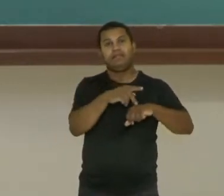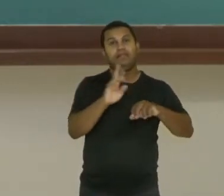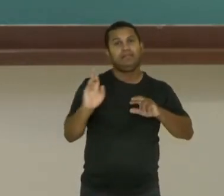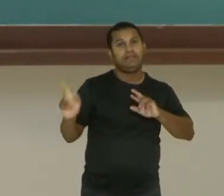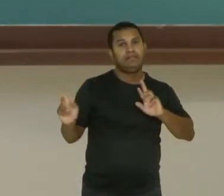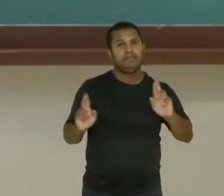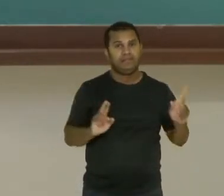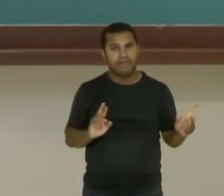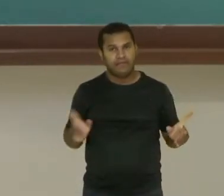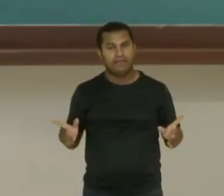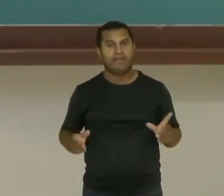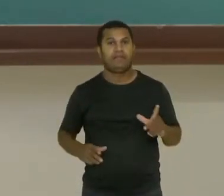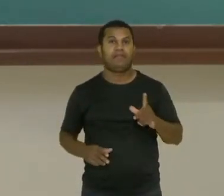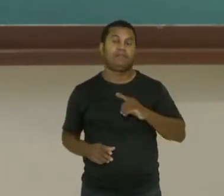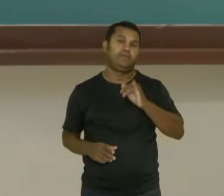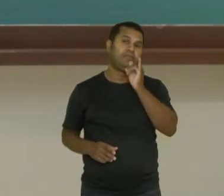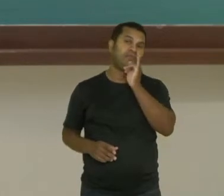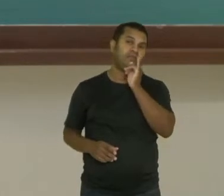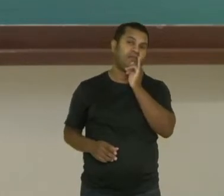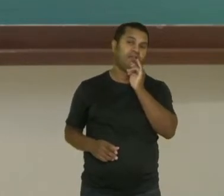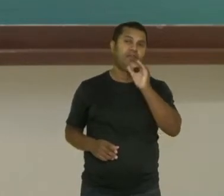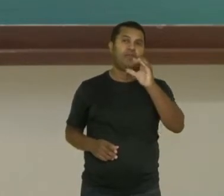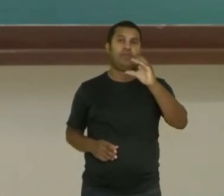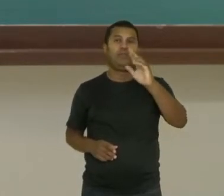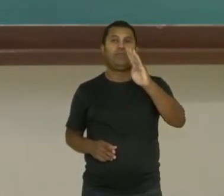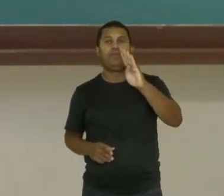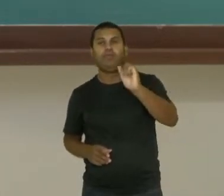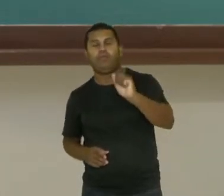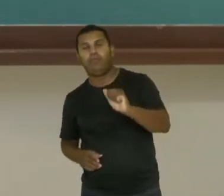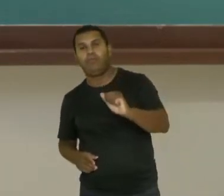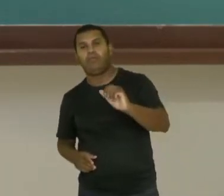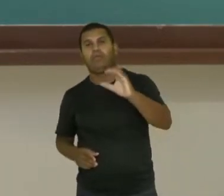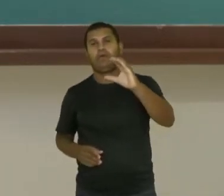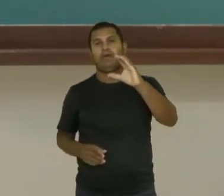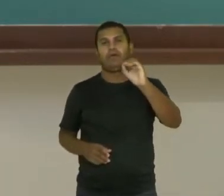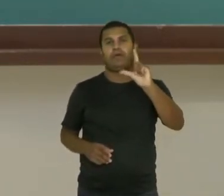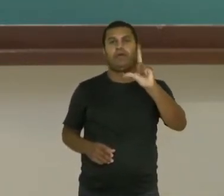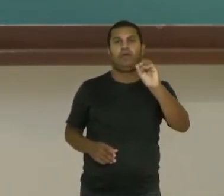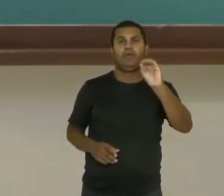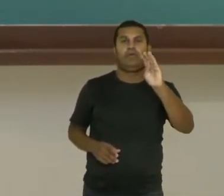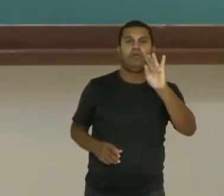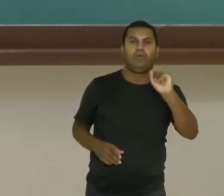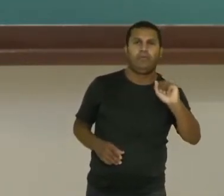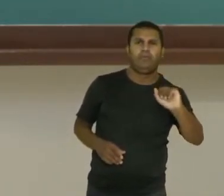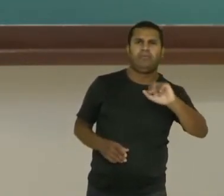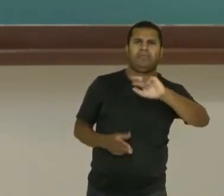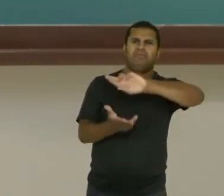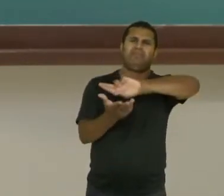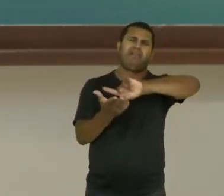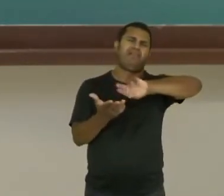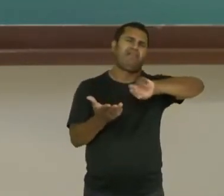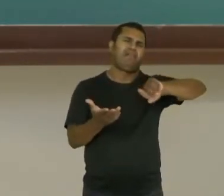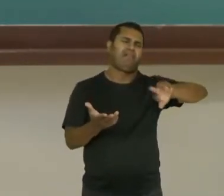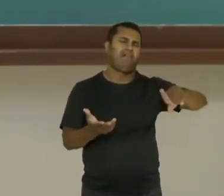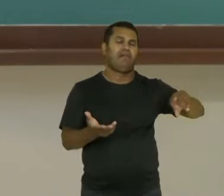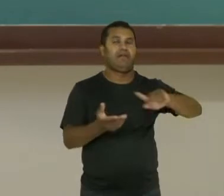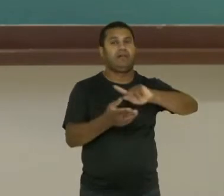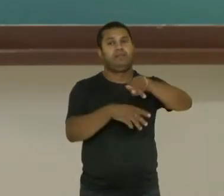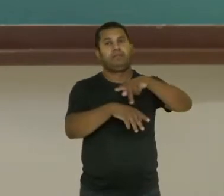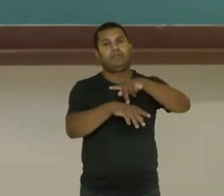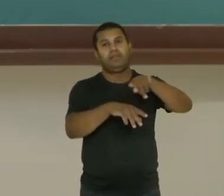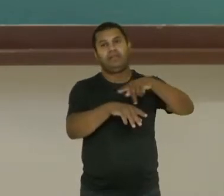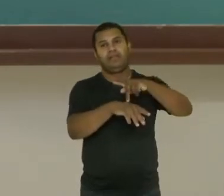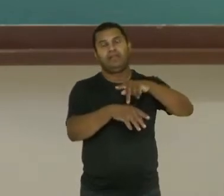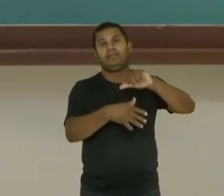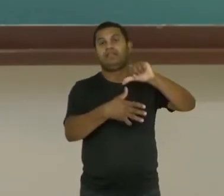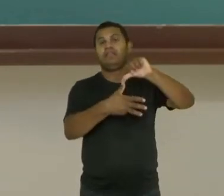né, temos Cuba, Colômbia, República Dominicana, nós temos diversos países. E dependendo de